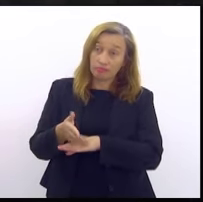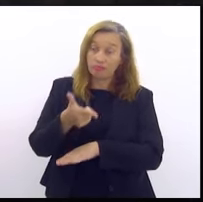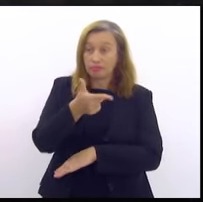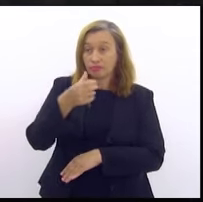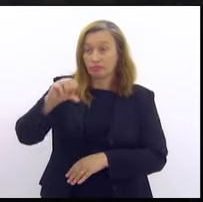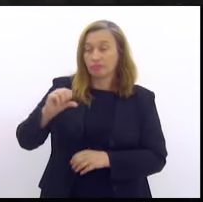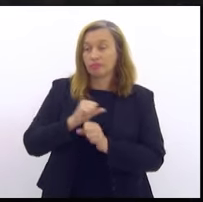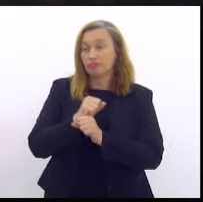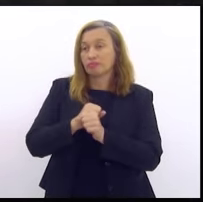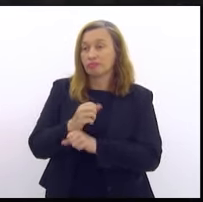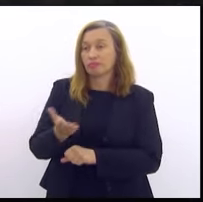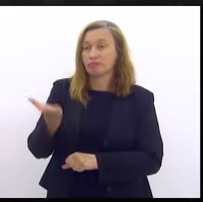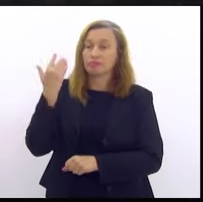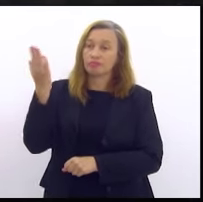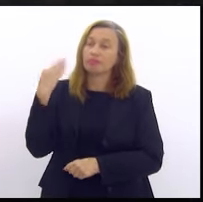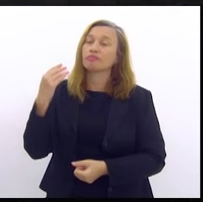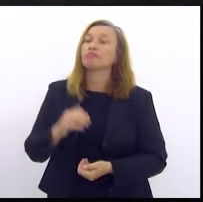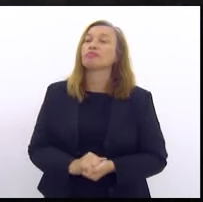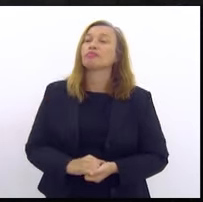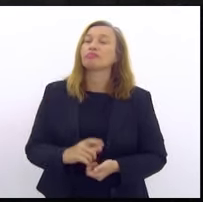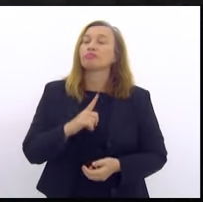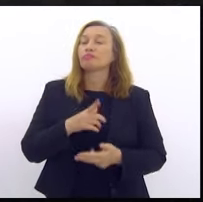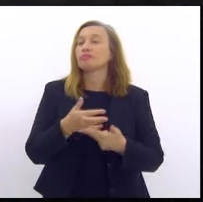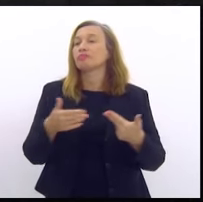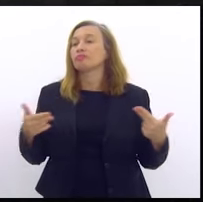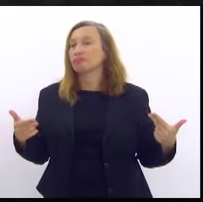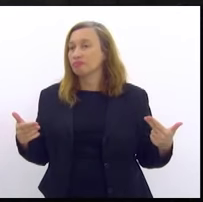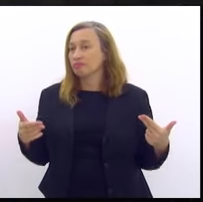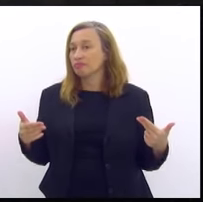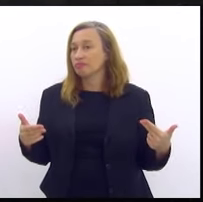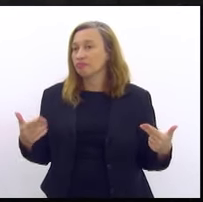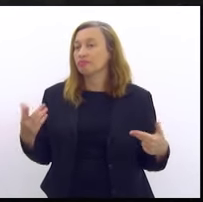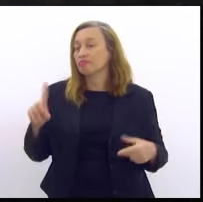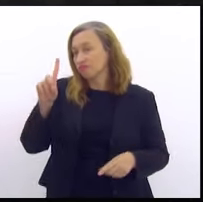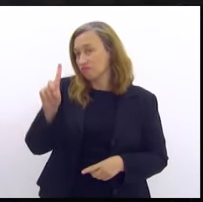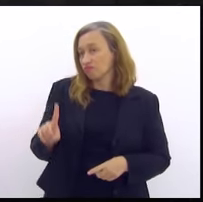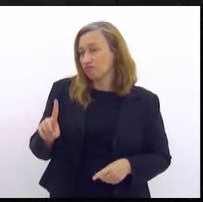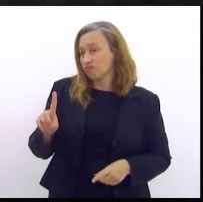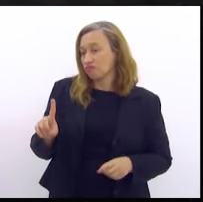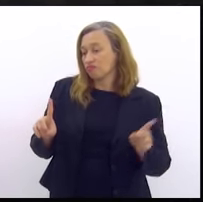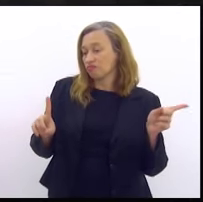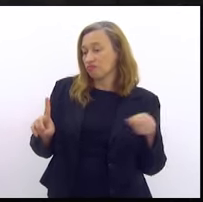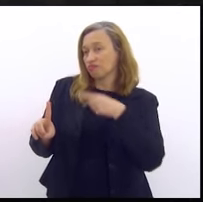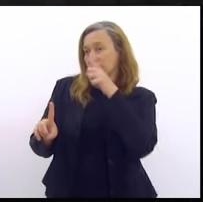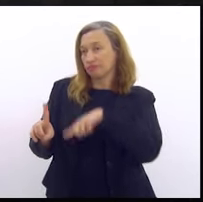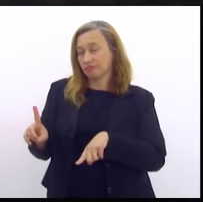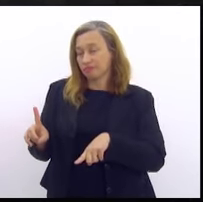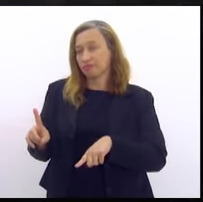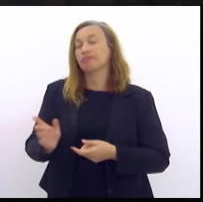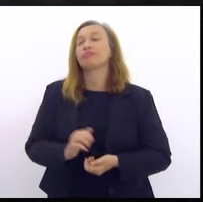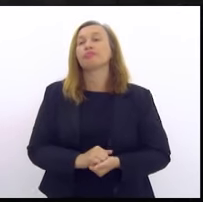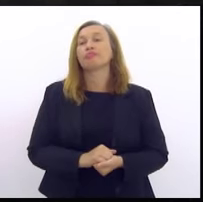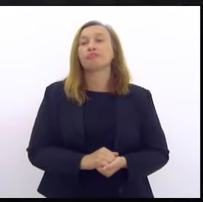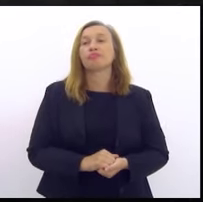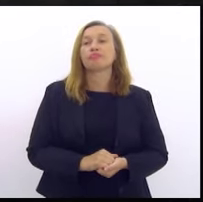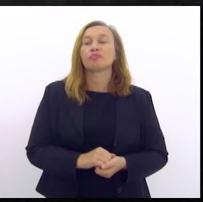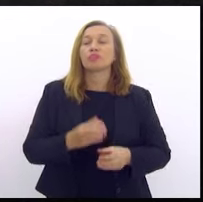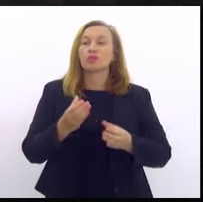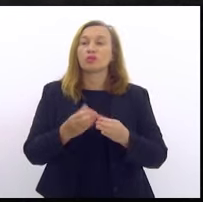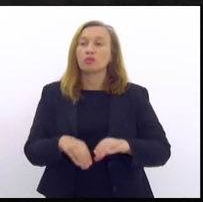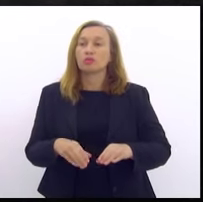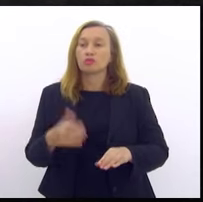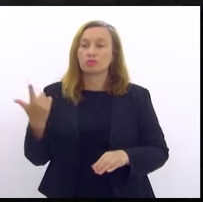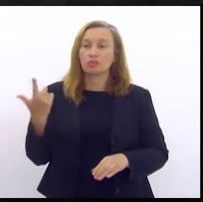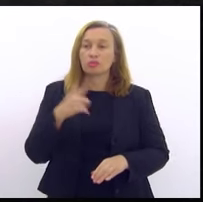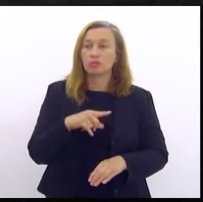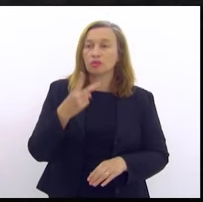anos atrás, nós tivemos vários dos nossos direitos negados. Nós fizemos um concurso para ganhar